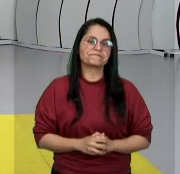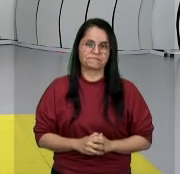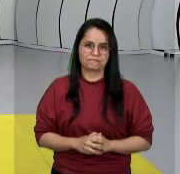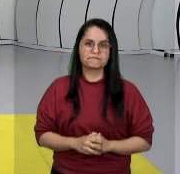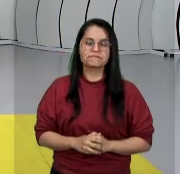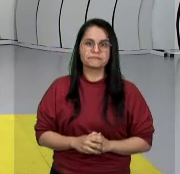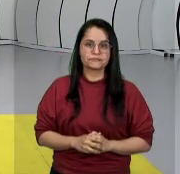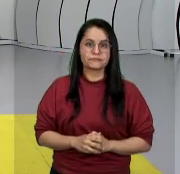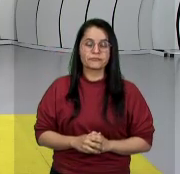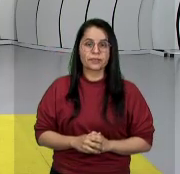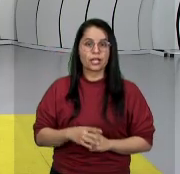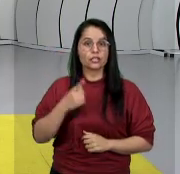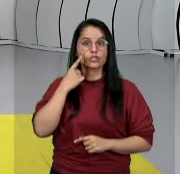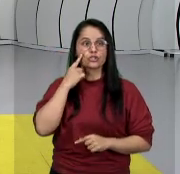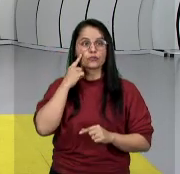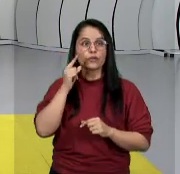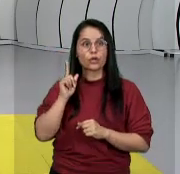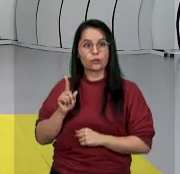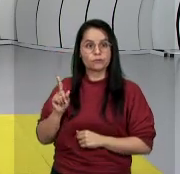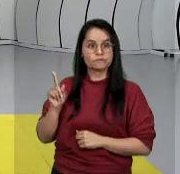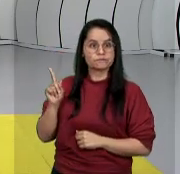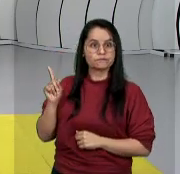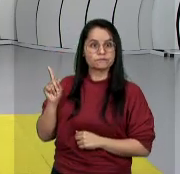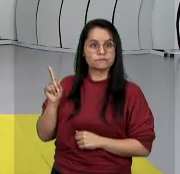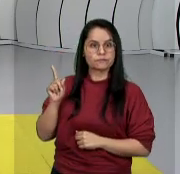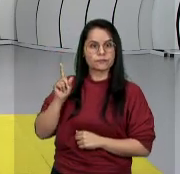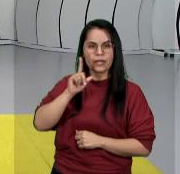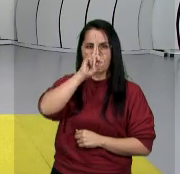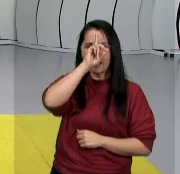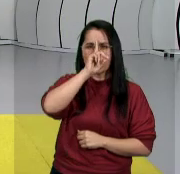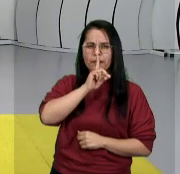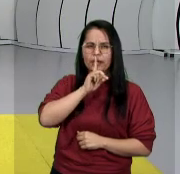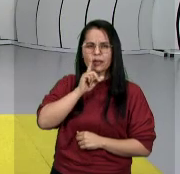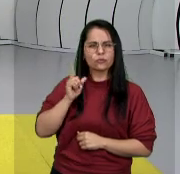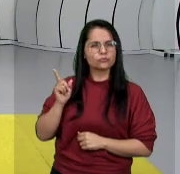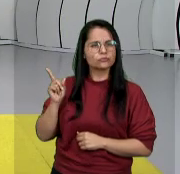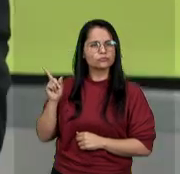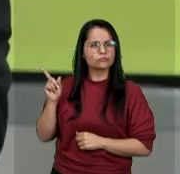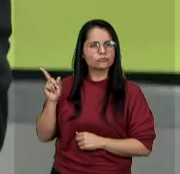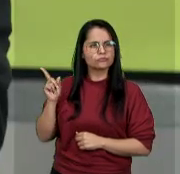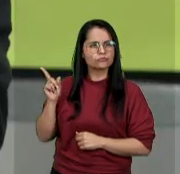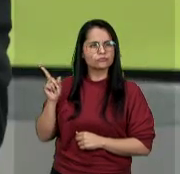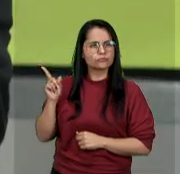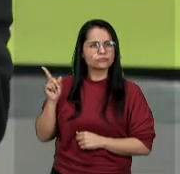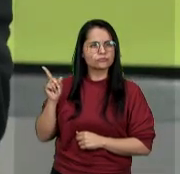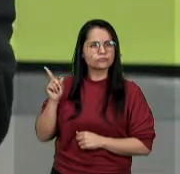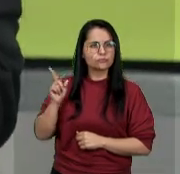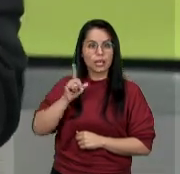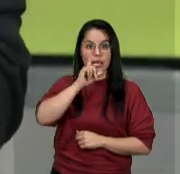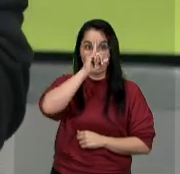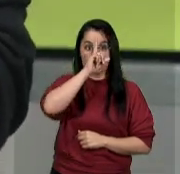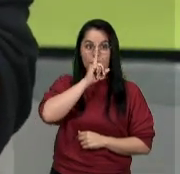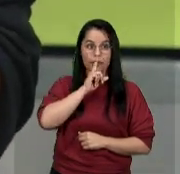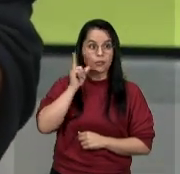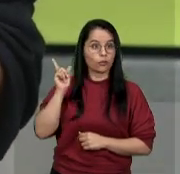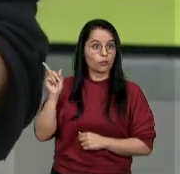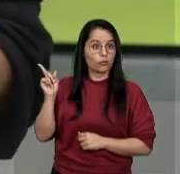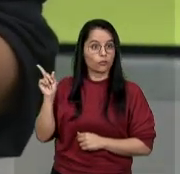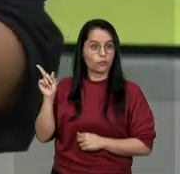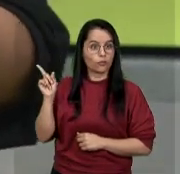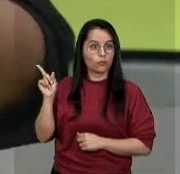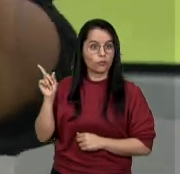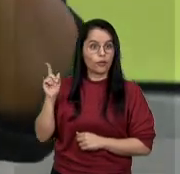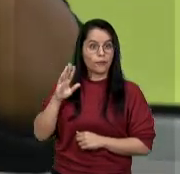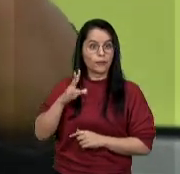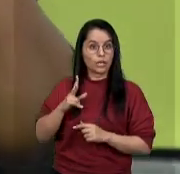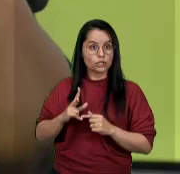A gente observa aqui, ó, em amarelo, a coluna espinhal. Só que foi feito um